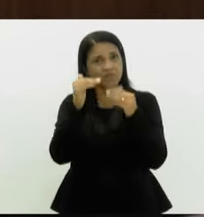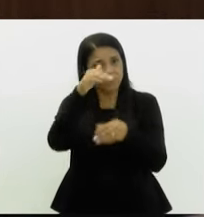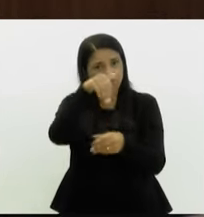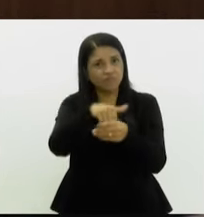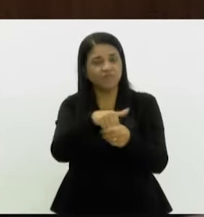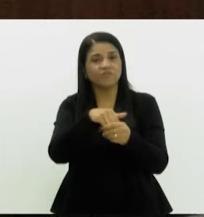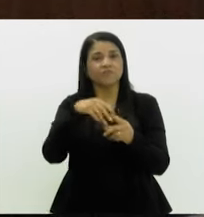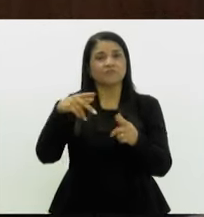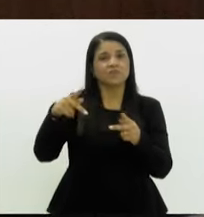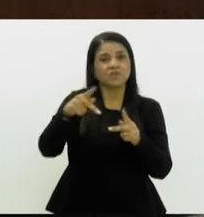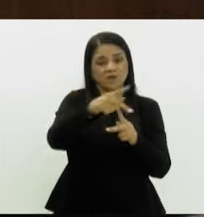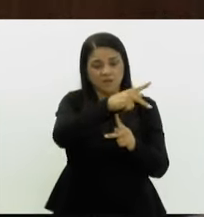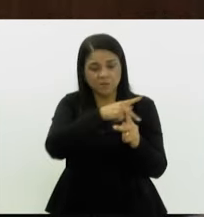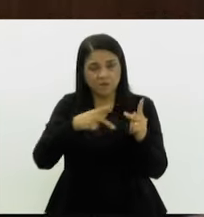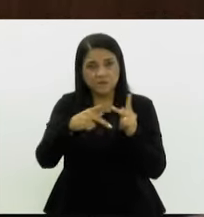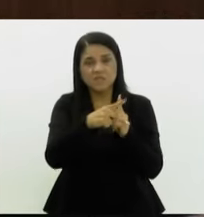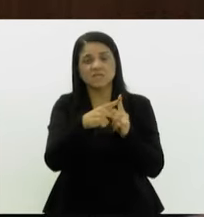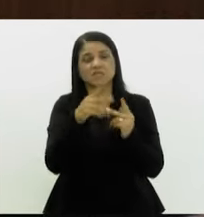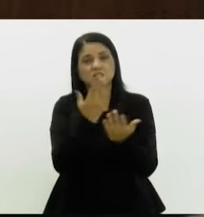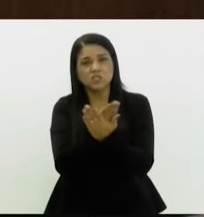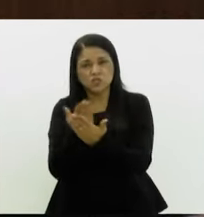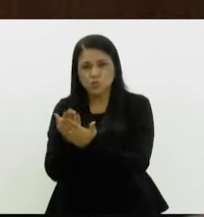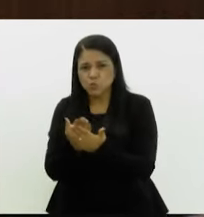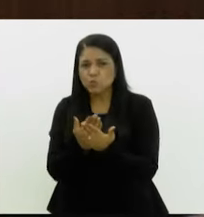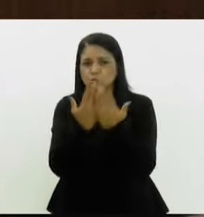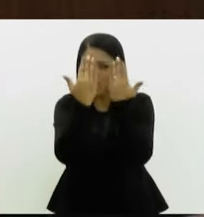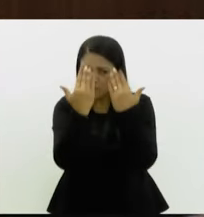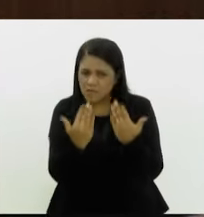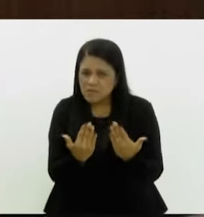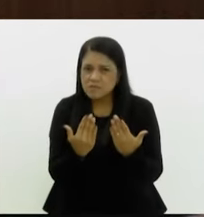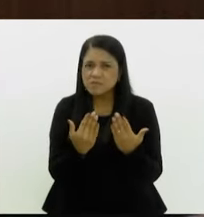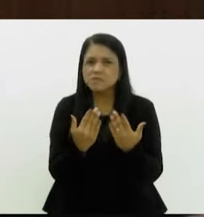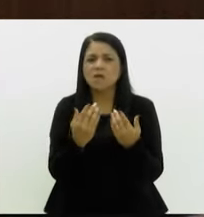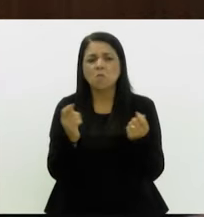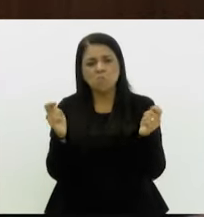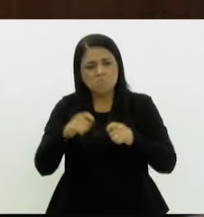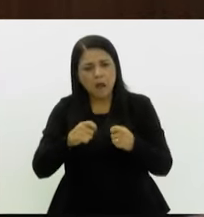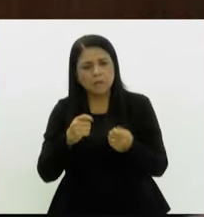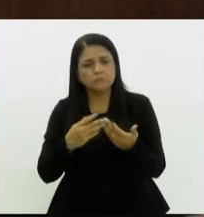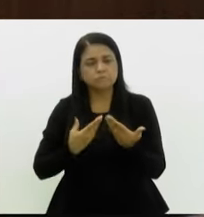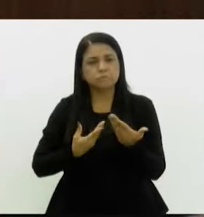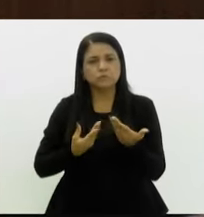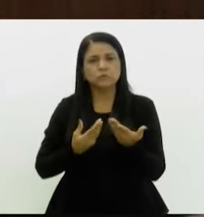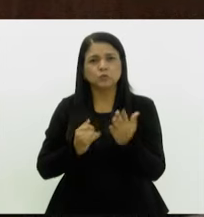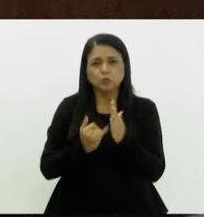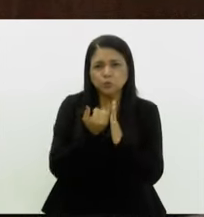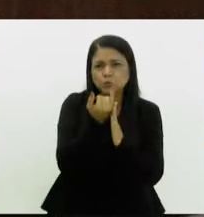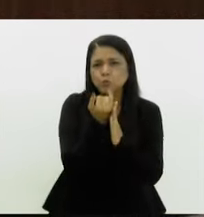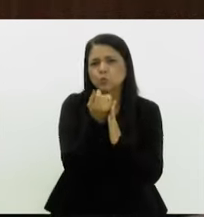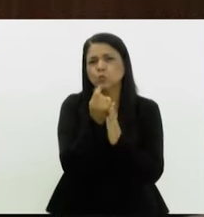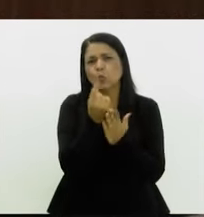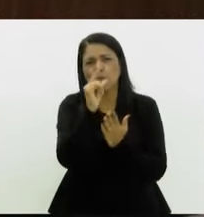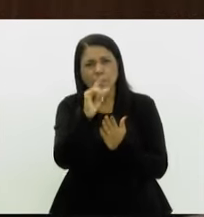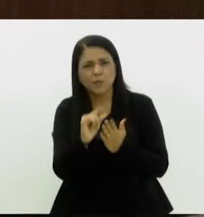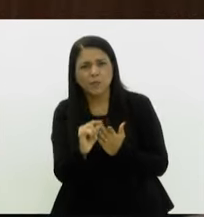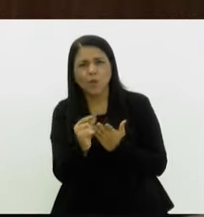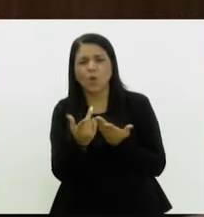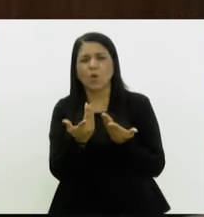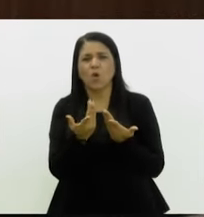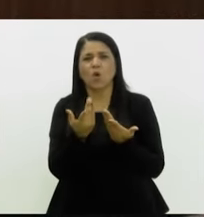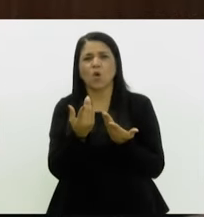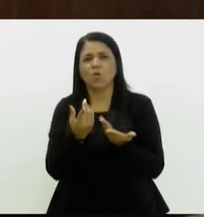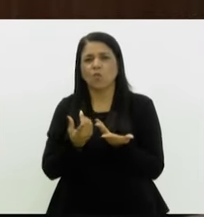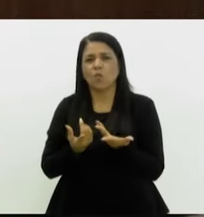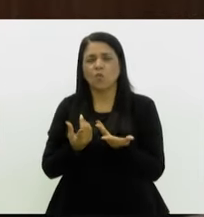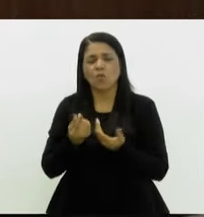os estudos necessários para ver quanto pode capitalizar, qual é o juro mínimo, o custo operacional